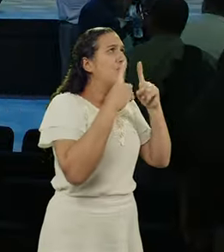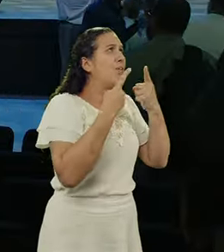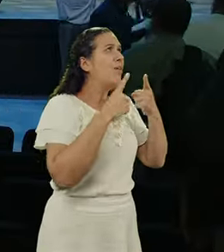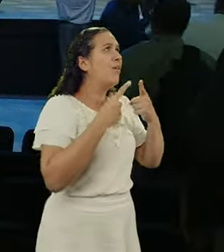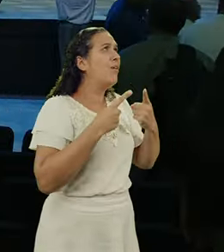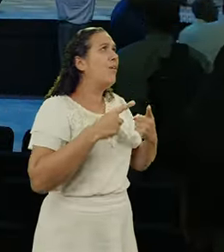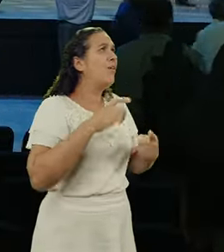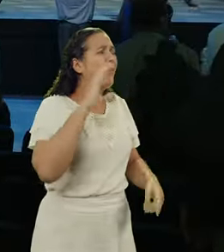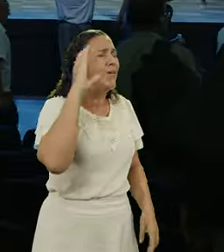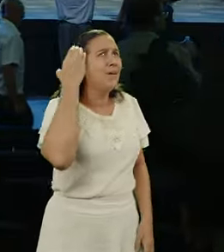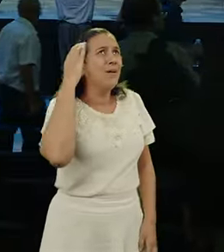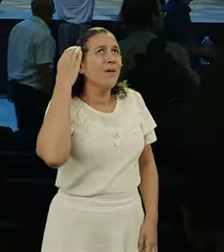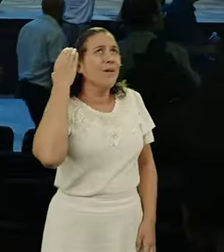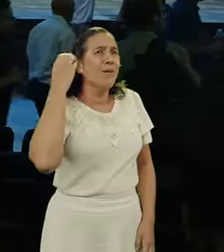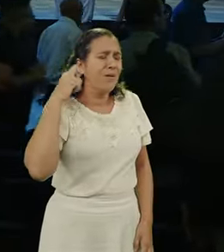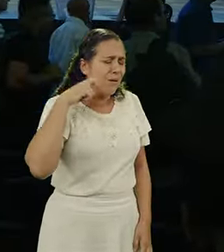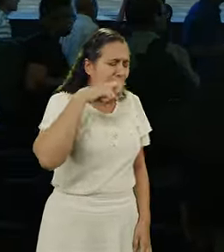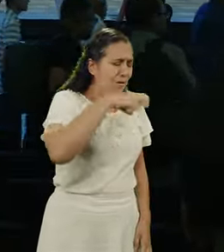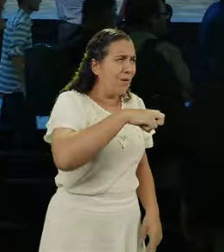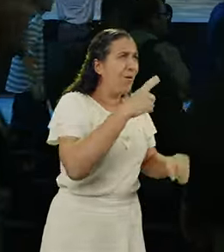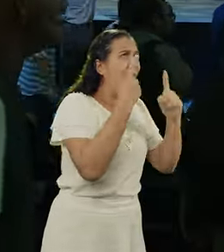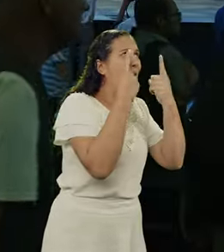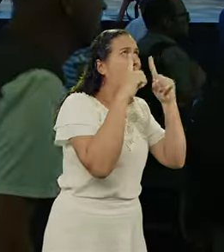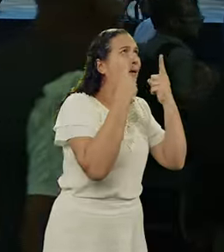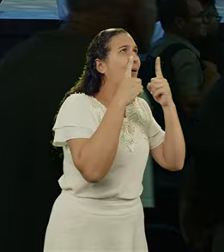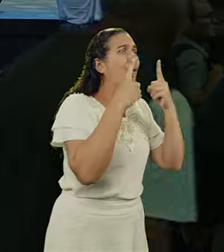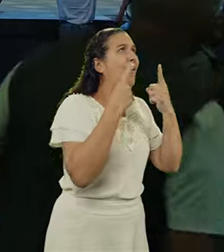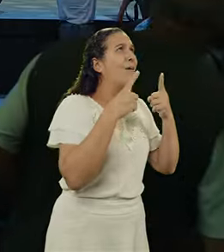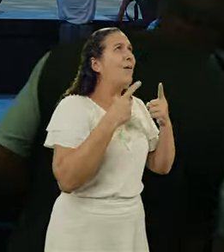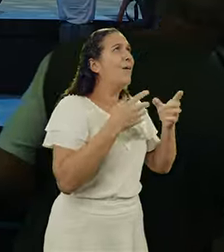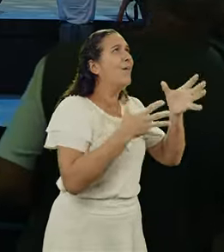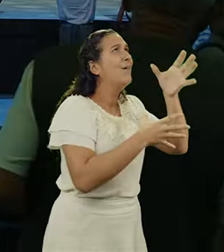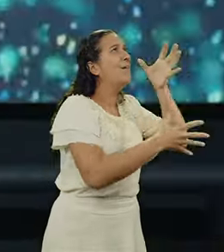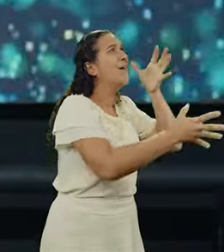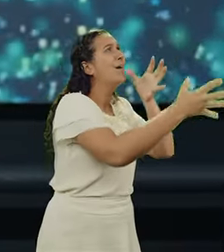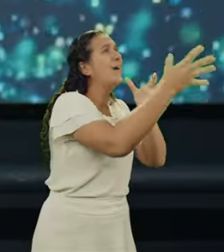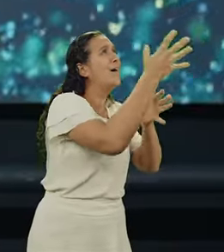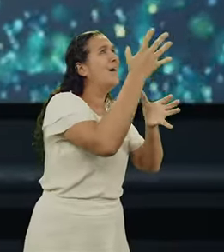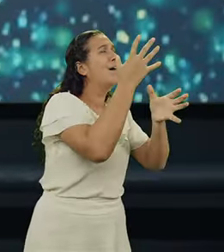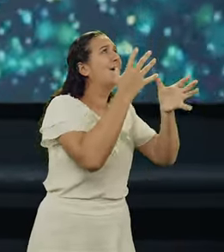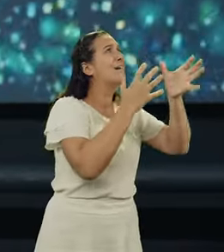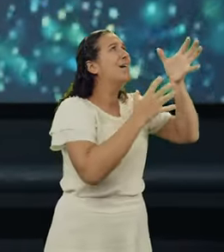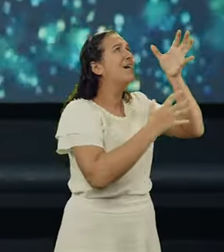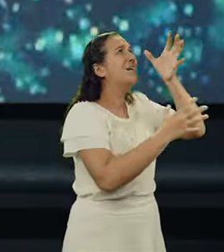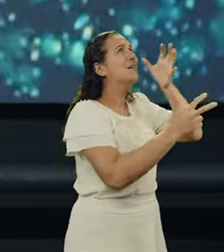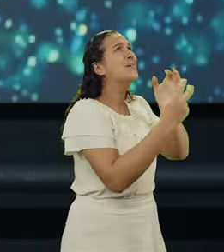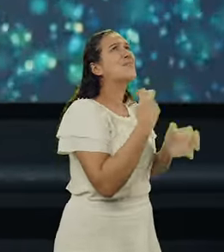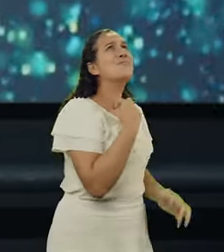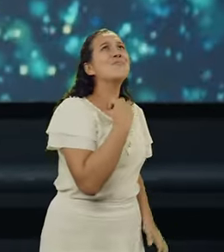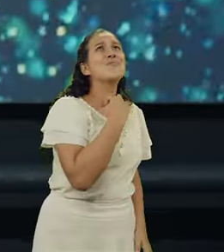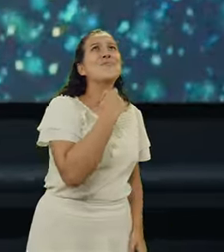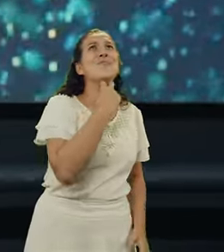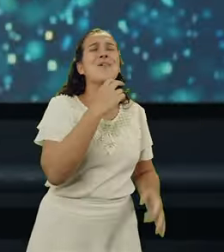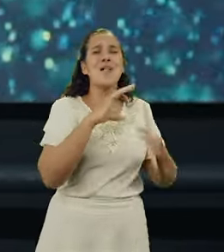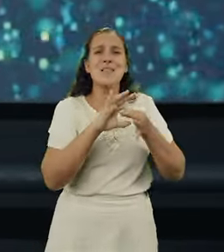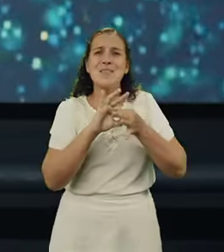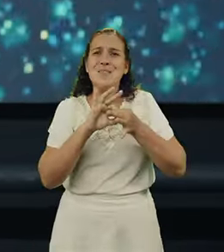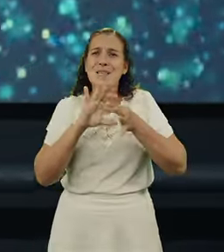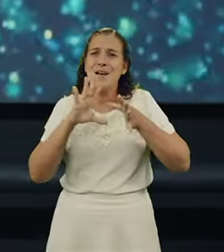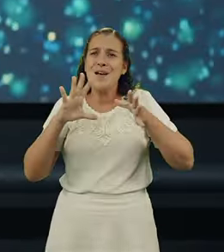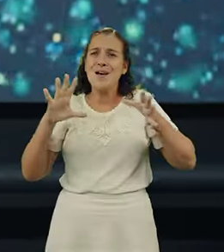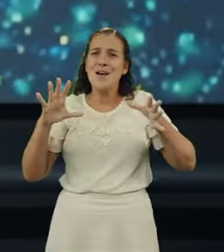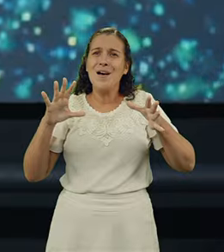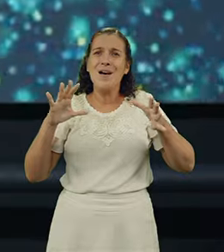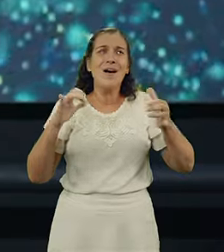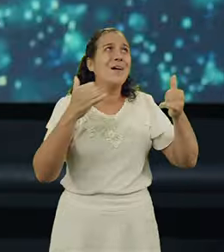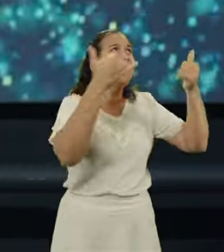rádio chorei, ao ouvir aquele programa que falava do